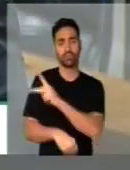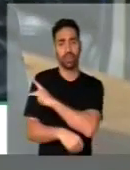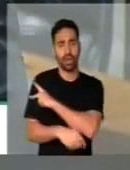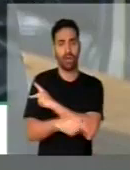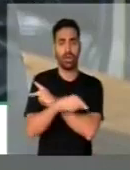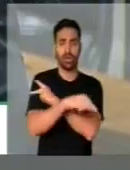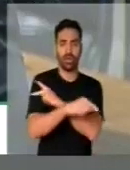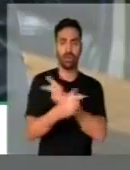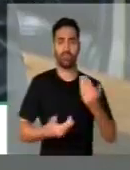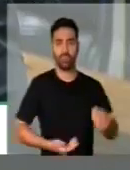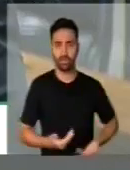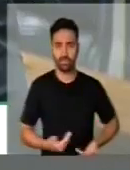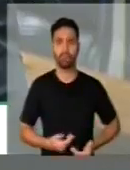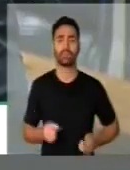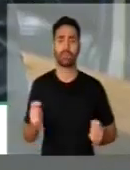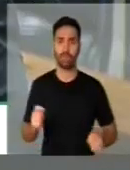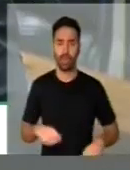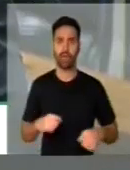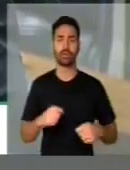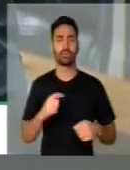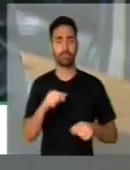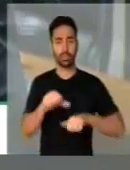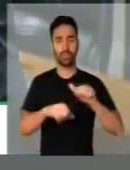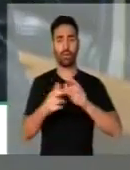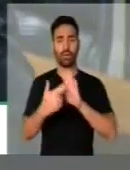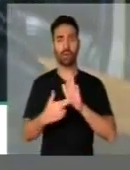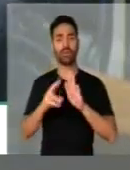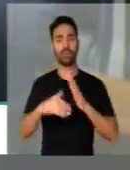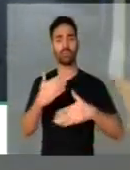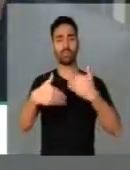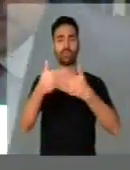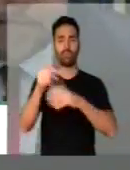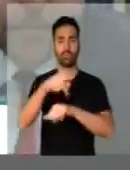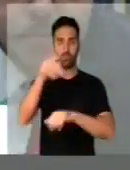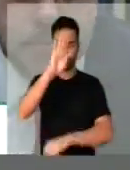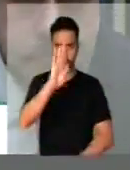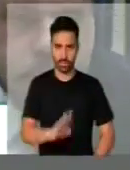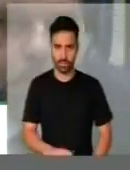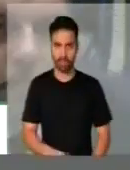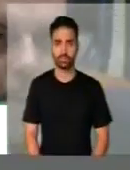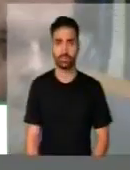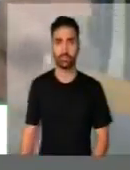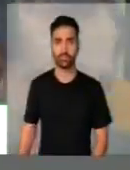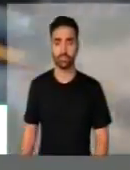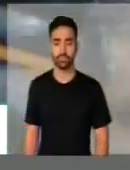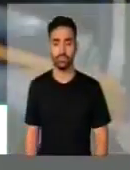útil para o desenvolvimento do nosso país. Obrigado, senhor presidente. Deferido, Lobo Neto.